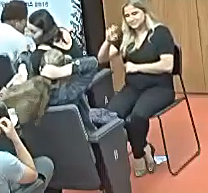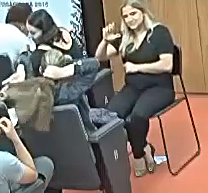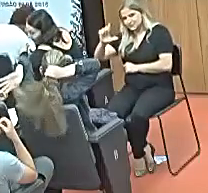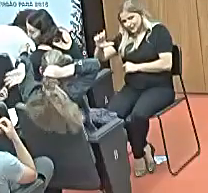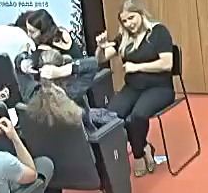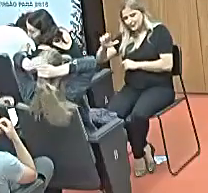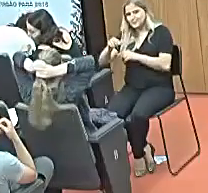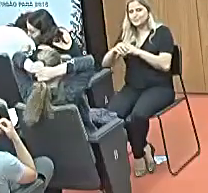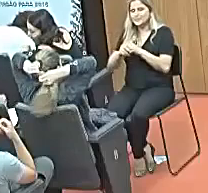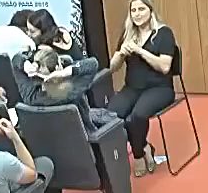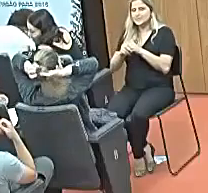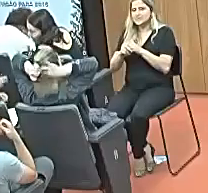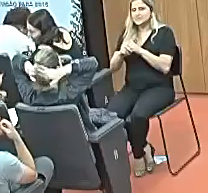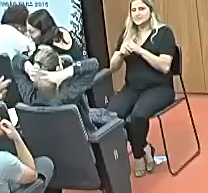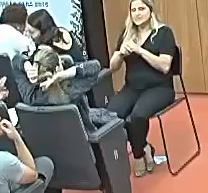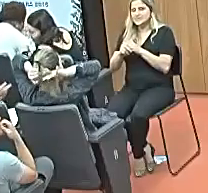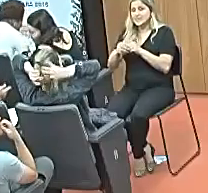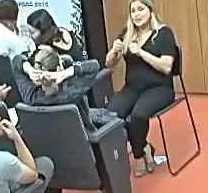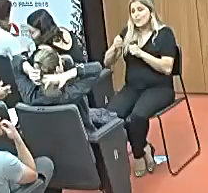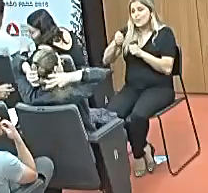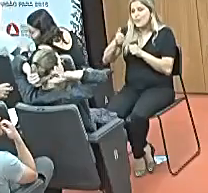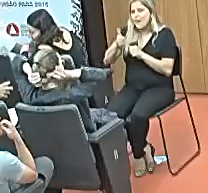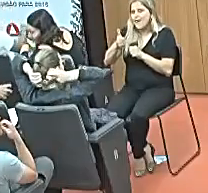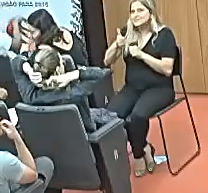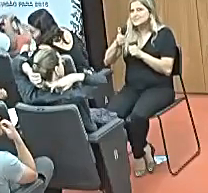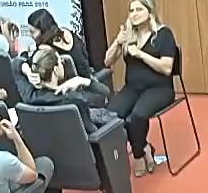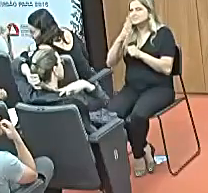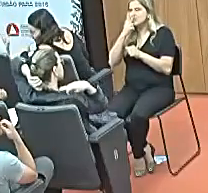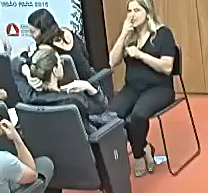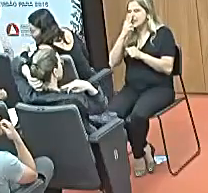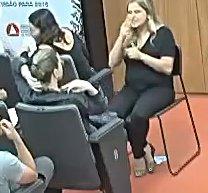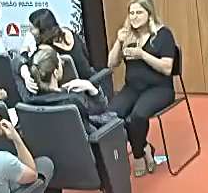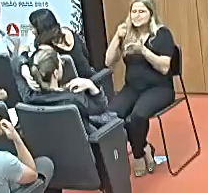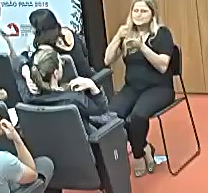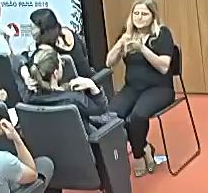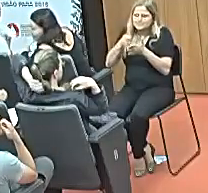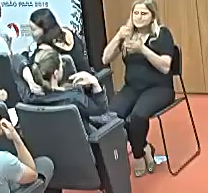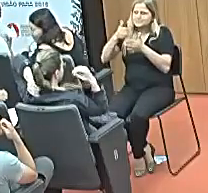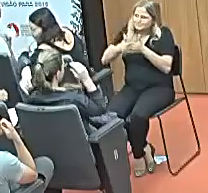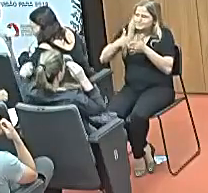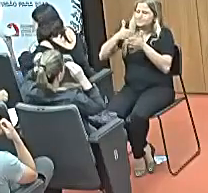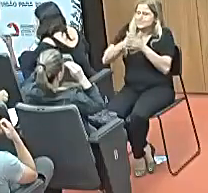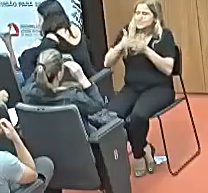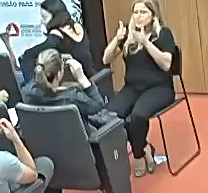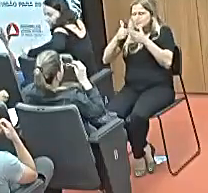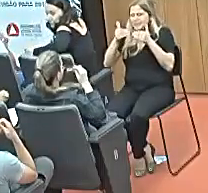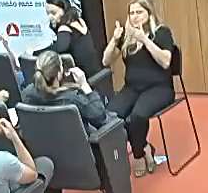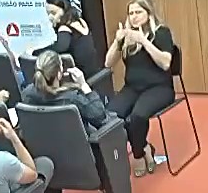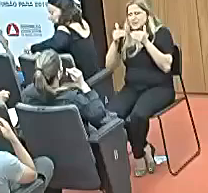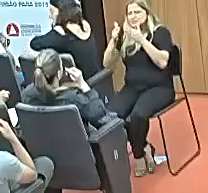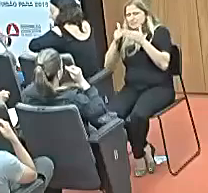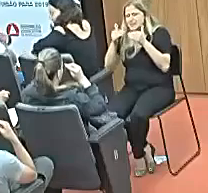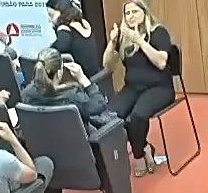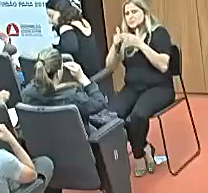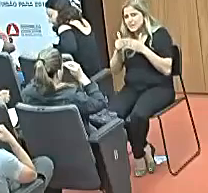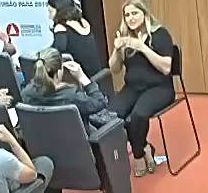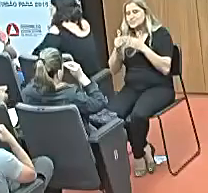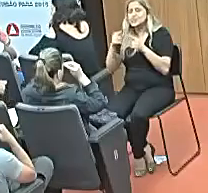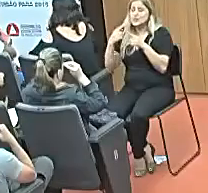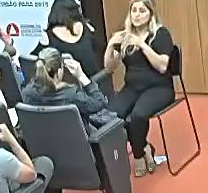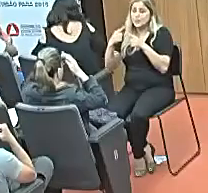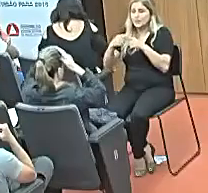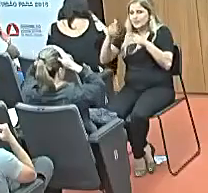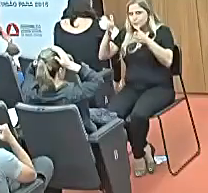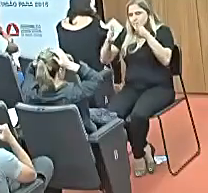ele ela é uma quase uma insistência num momento tão dramático